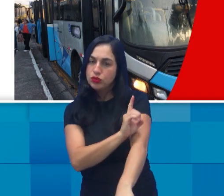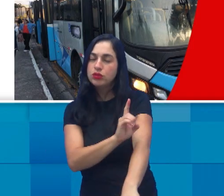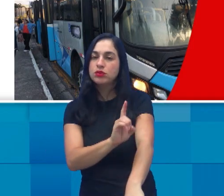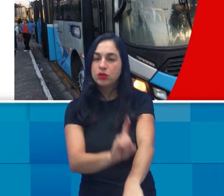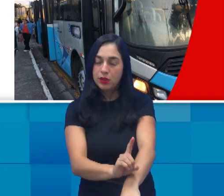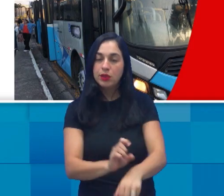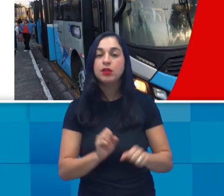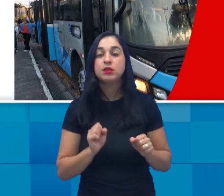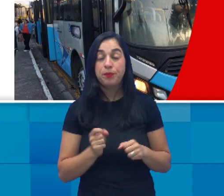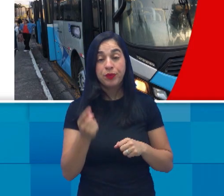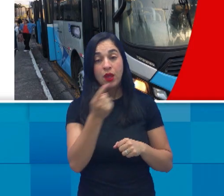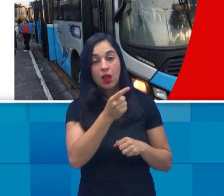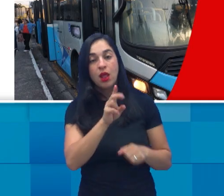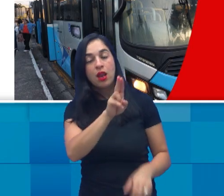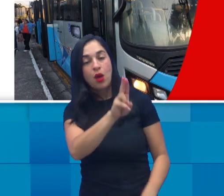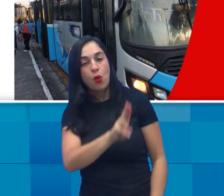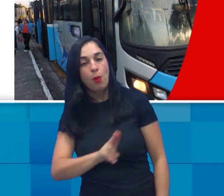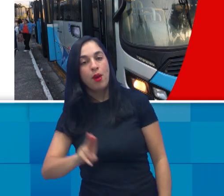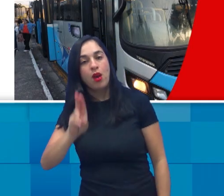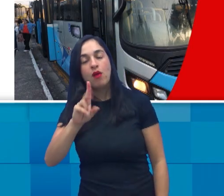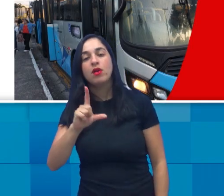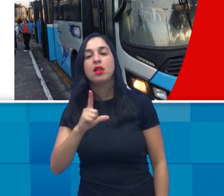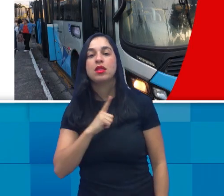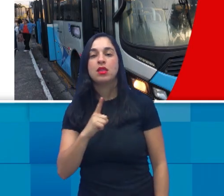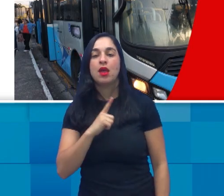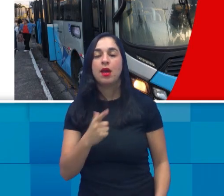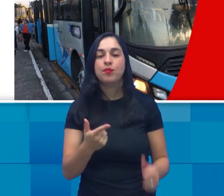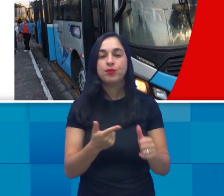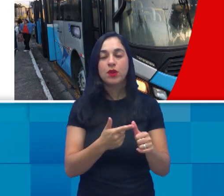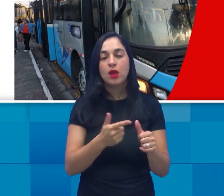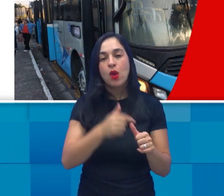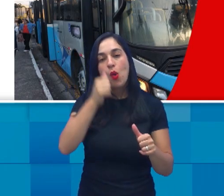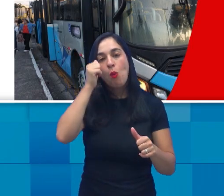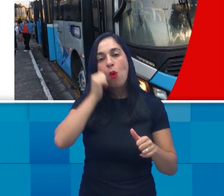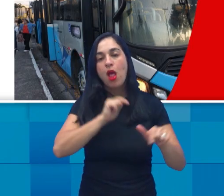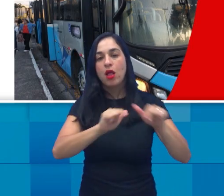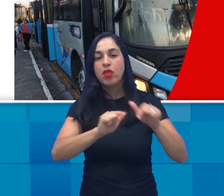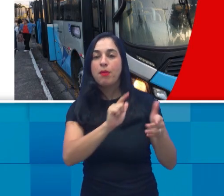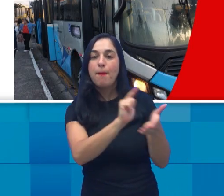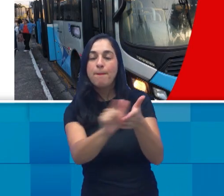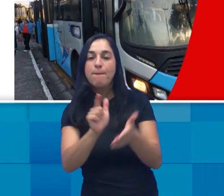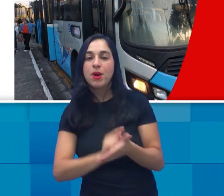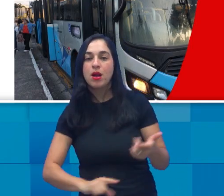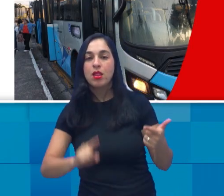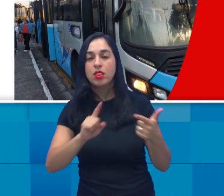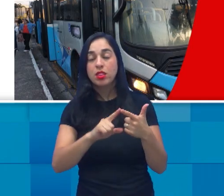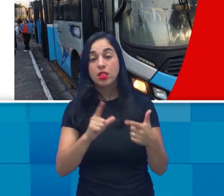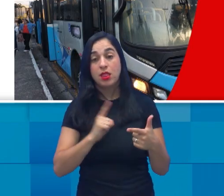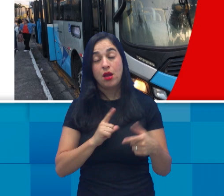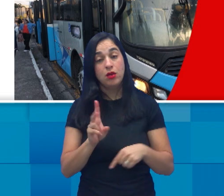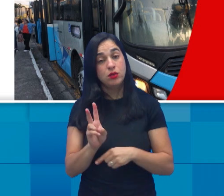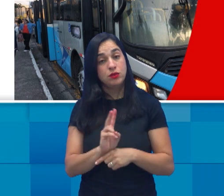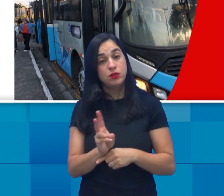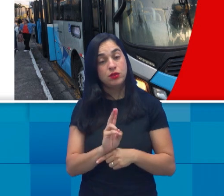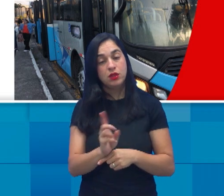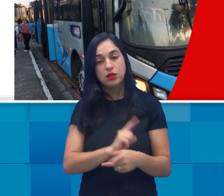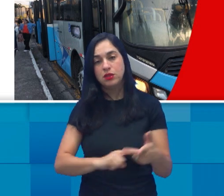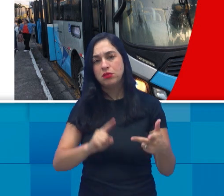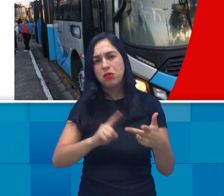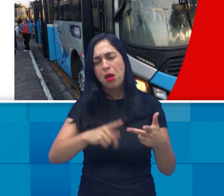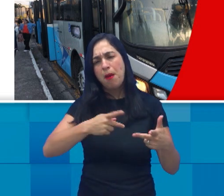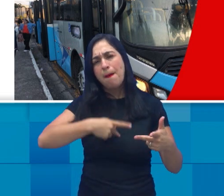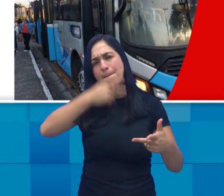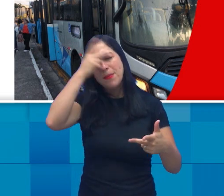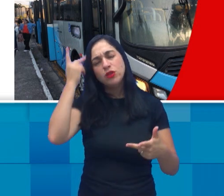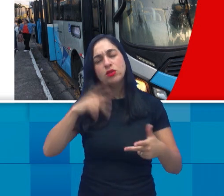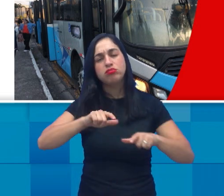na Urbanova, então, tem as domésticas, tem os vigilantes e tem os trabalhadores que